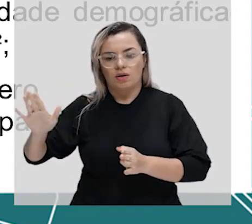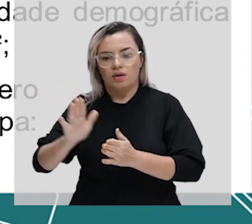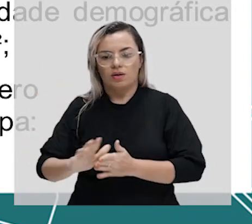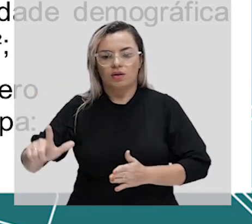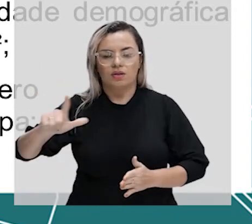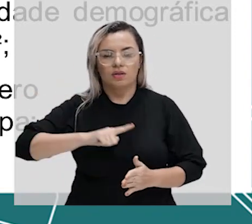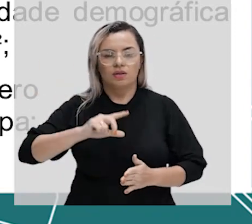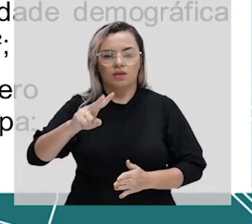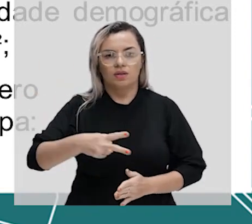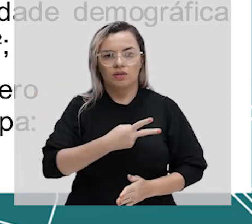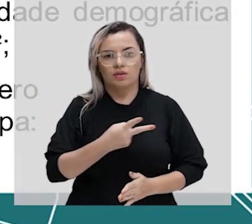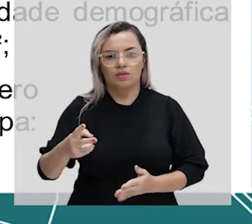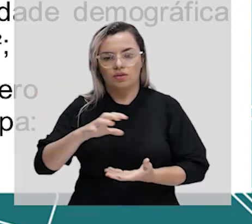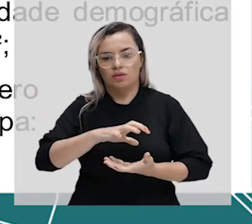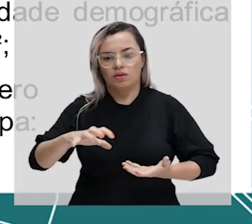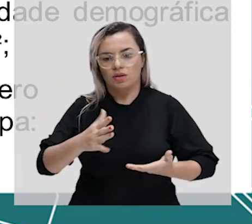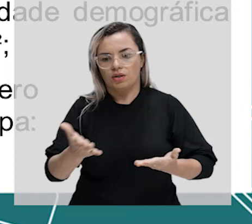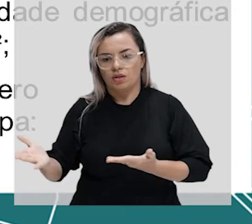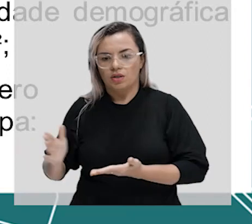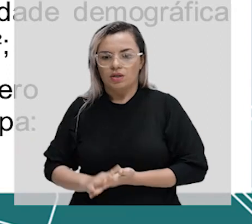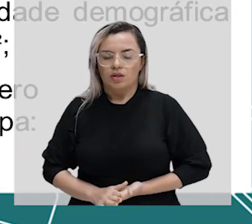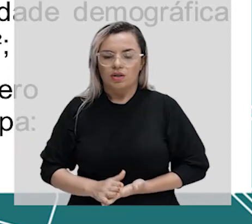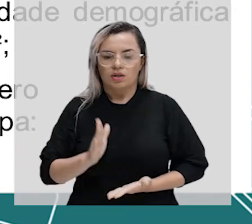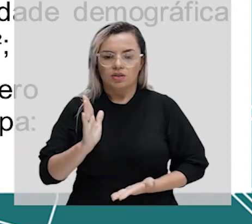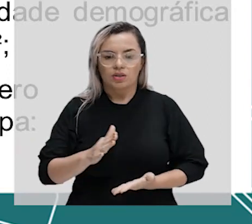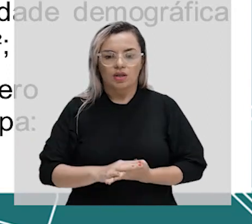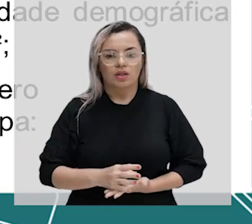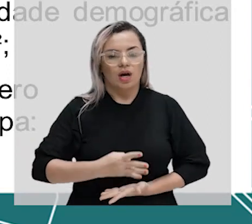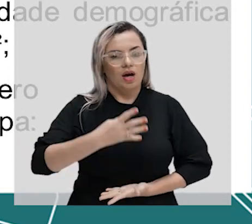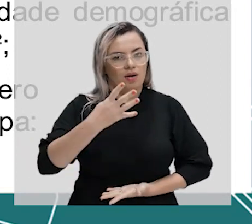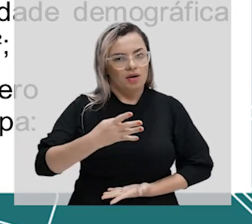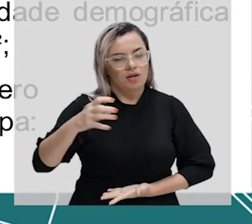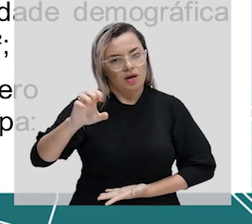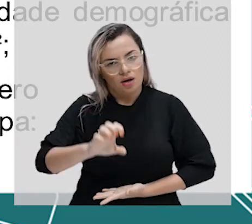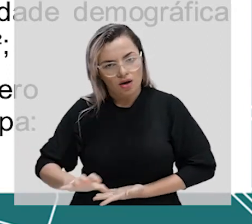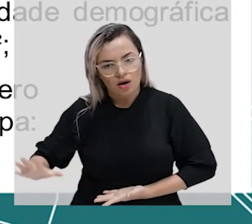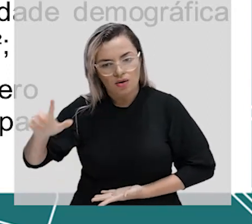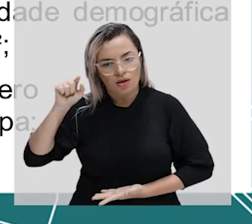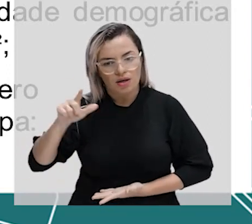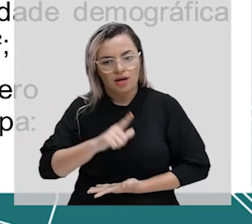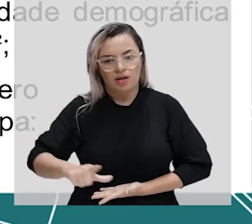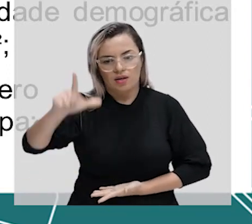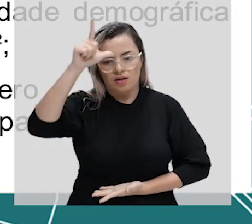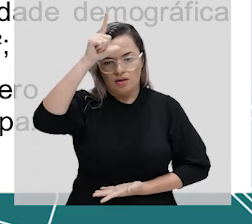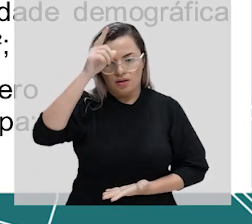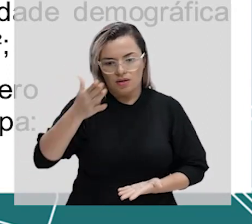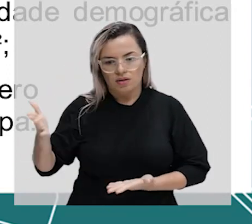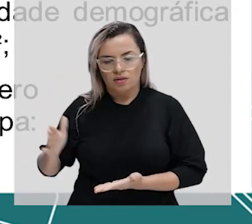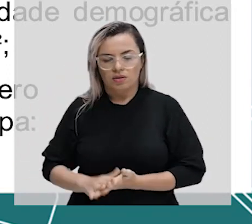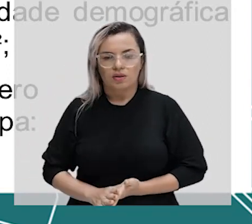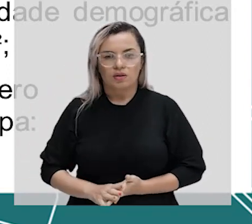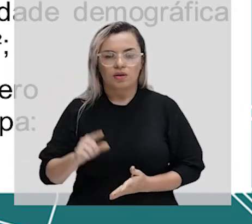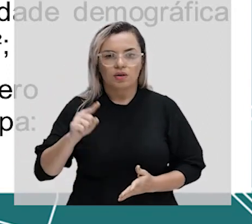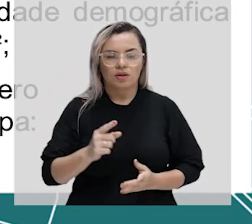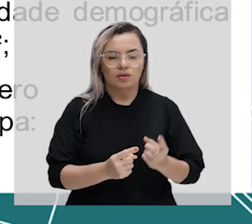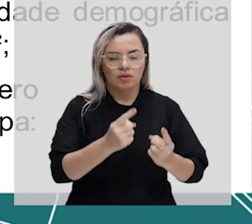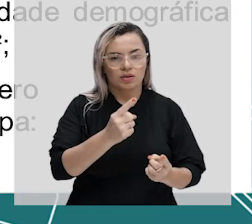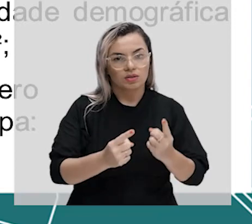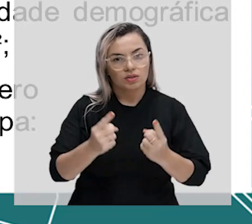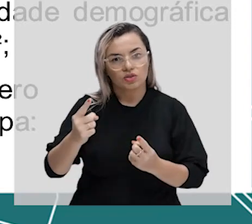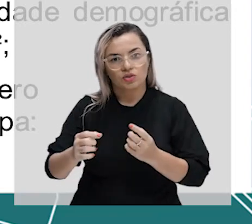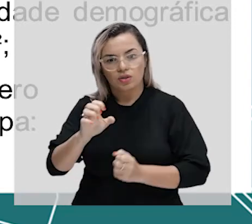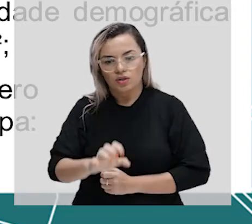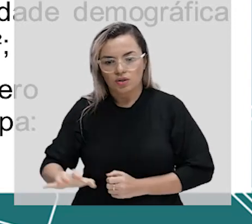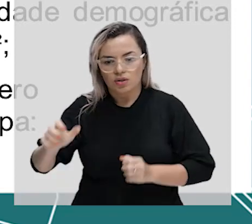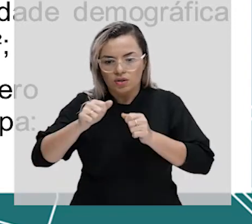continentes. Apenas na Europa, a maior população é a Alemanha, galera, tá? Apresenta uma das maiores densidades demográficas da Europa,